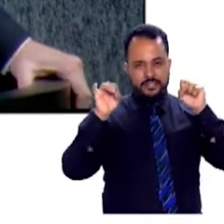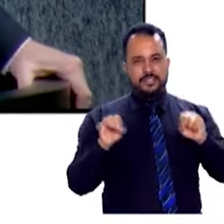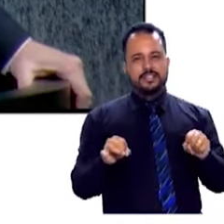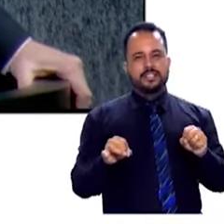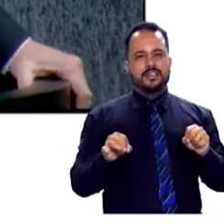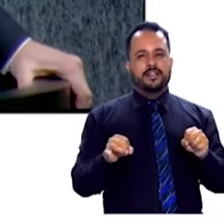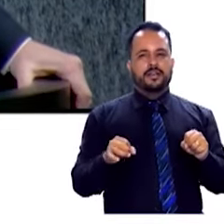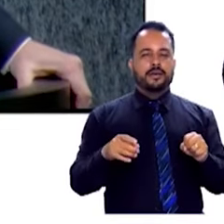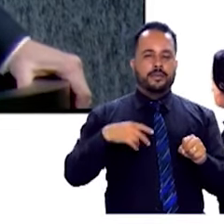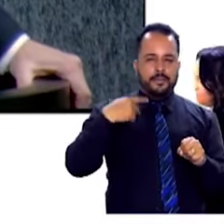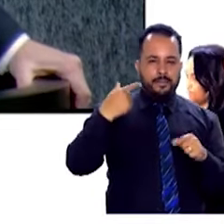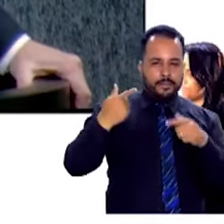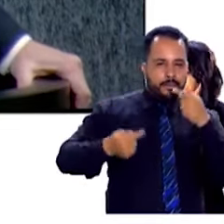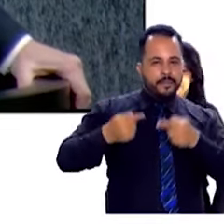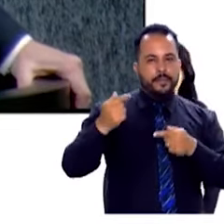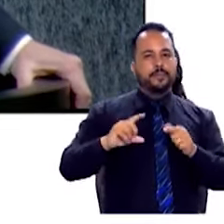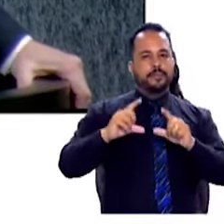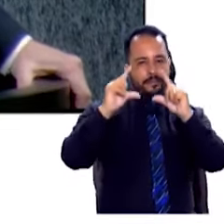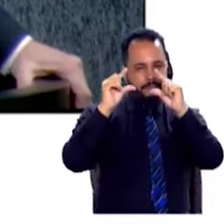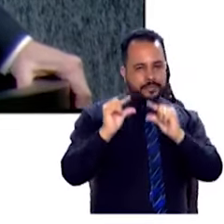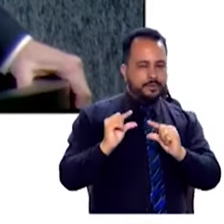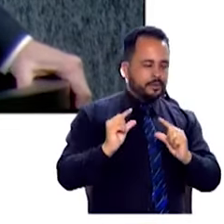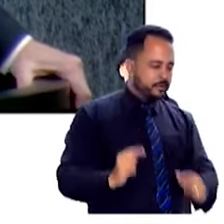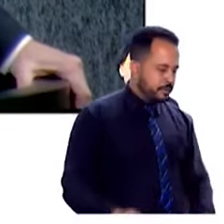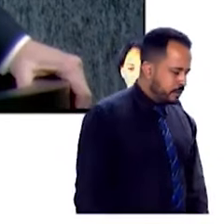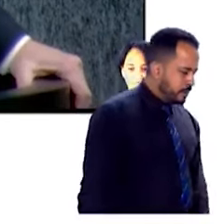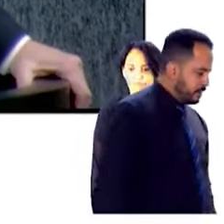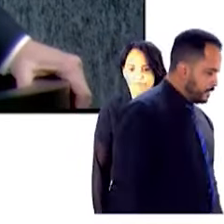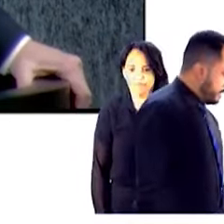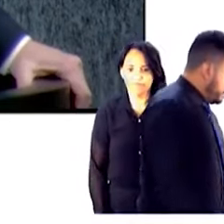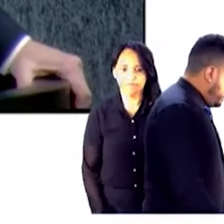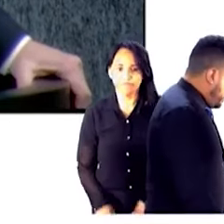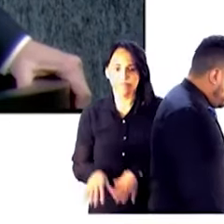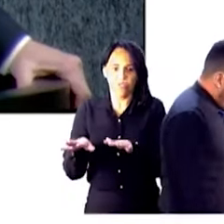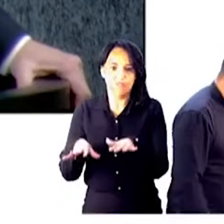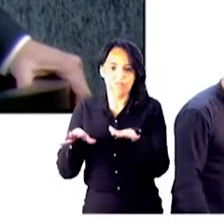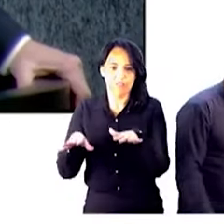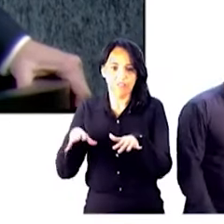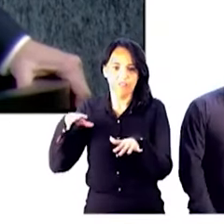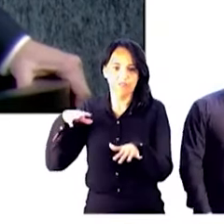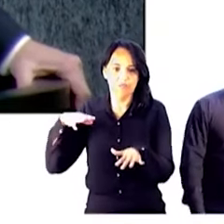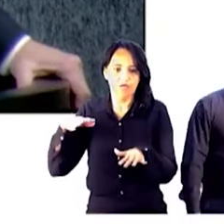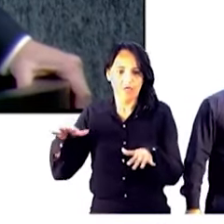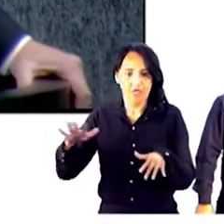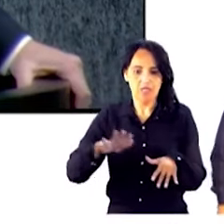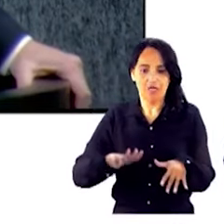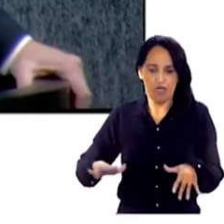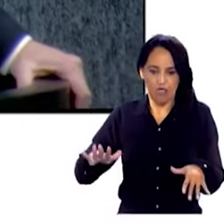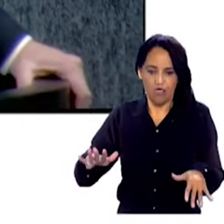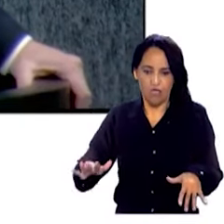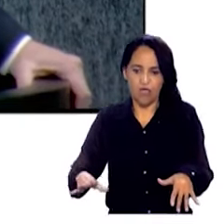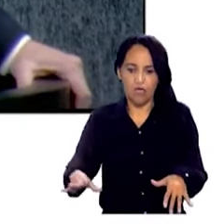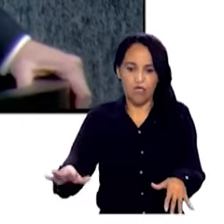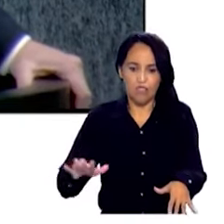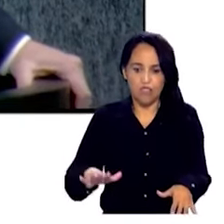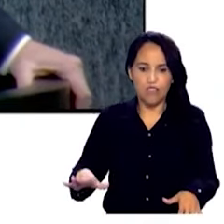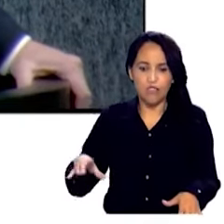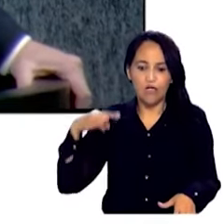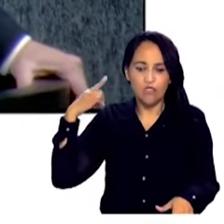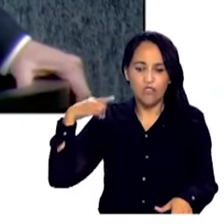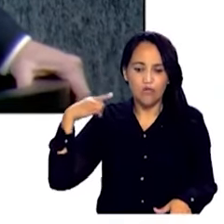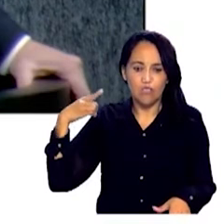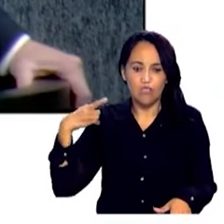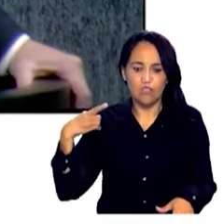político Na verdade ele é como tudo no reio unido Inclusive a advocacia Ela ainda funciona um pouco como uma corporação de ofício o sujeito que vai